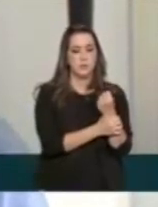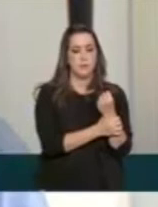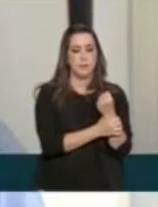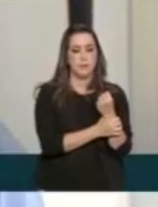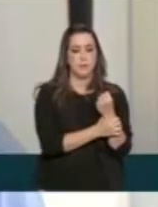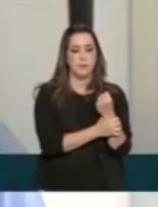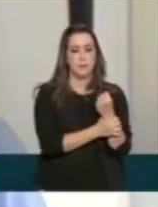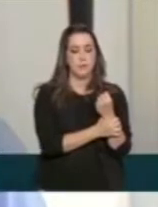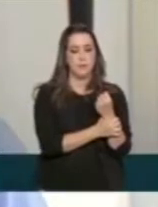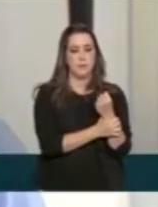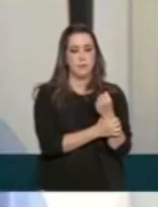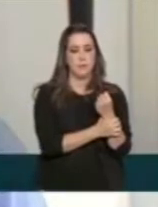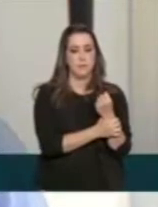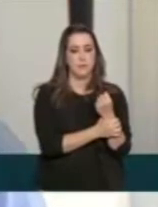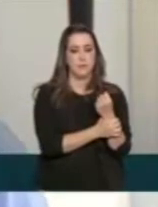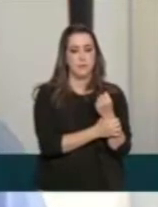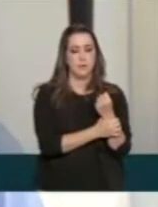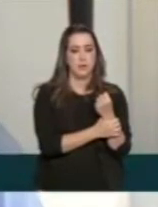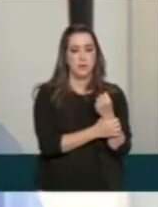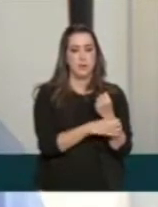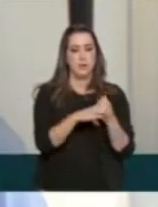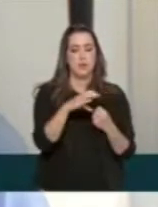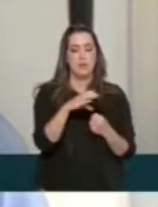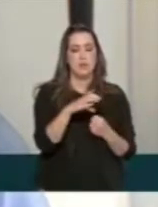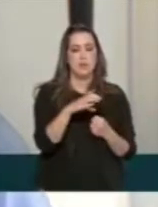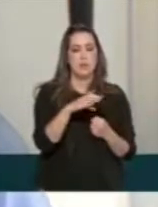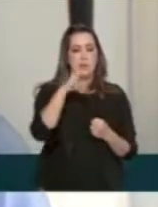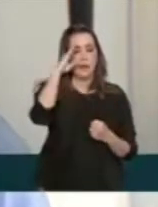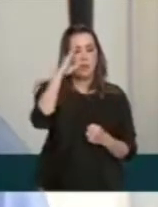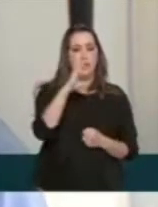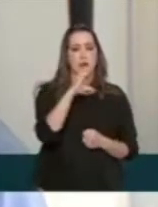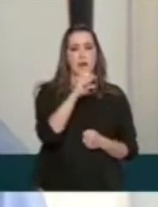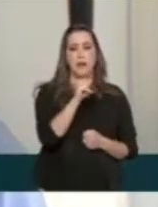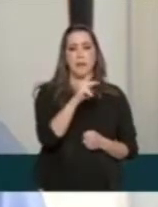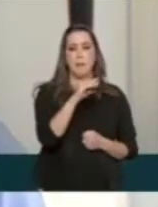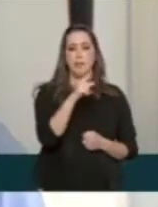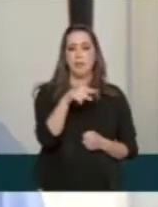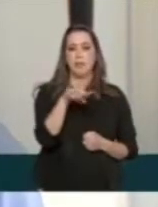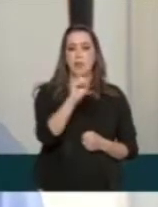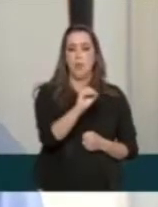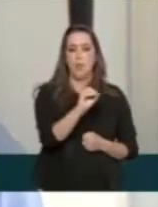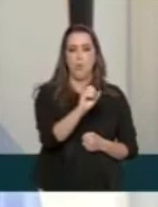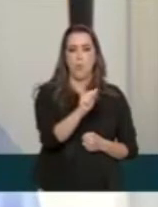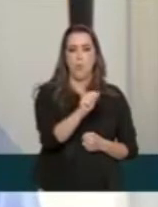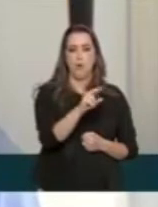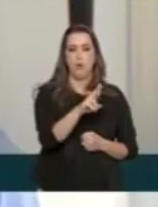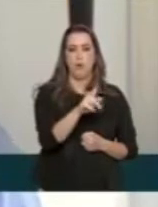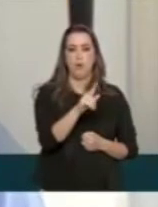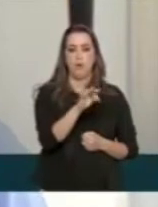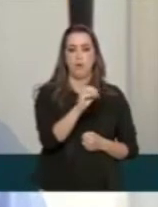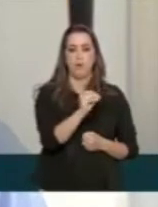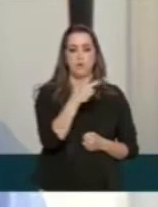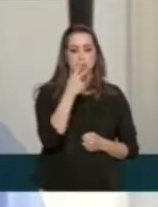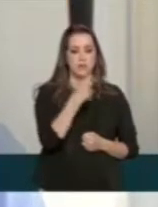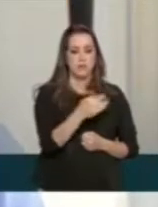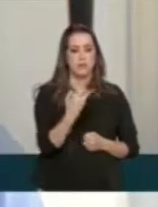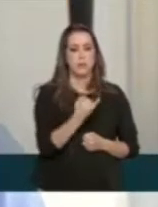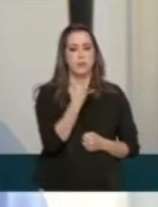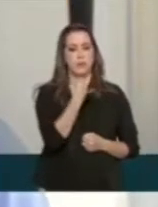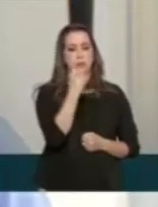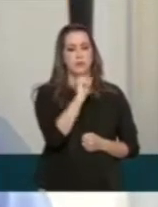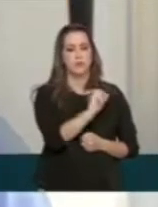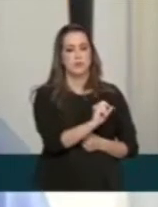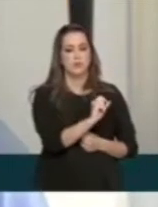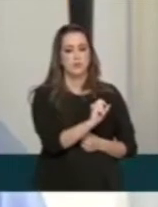Capitão Augusto, né? E ele disse que considerava